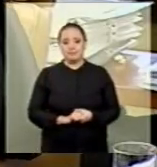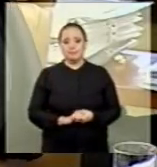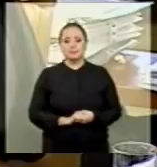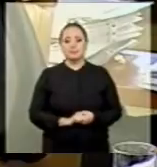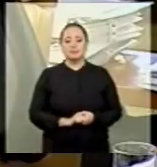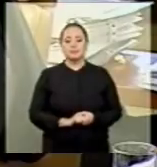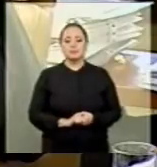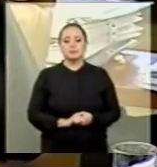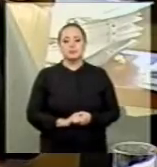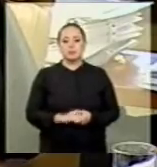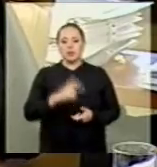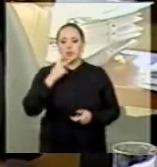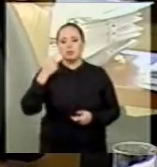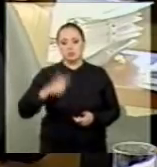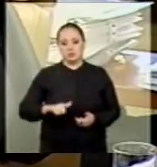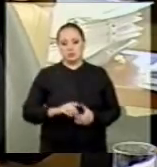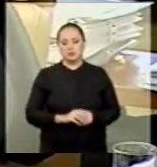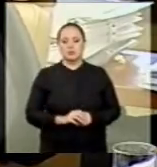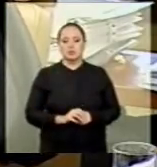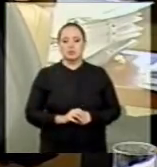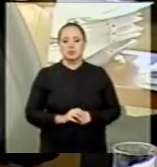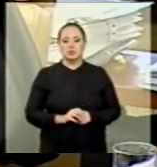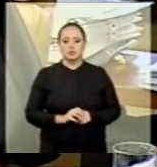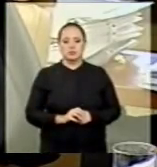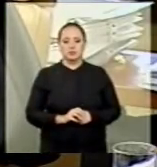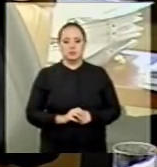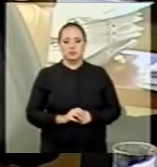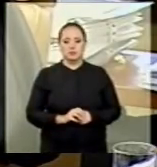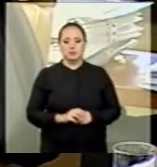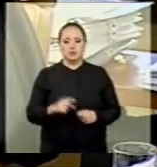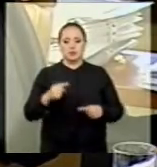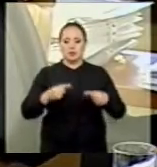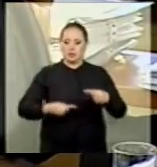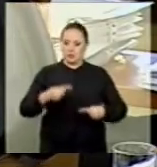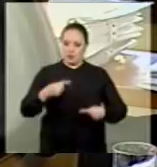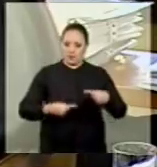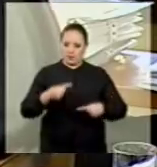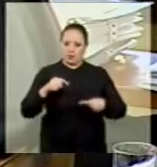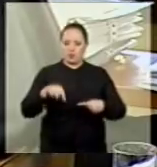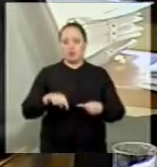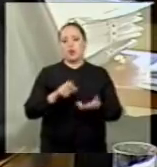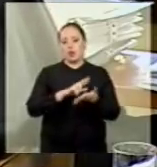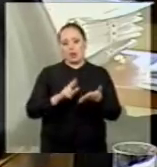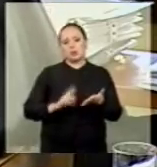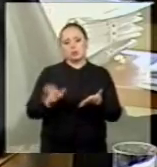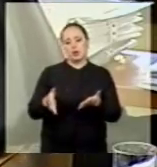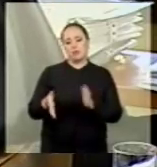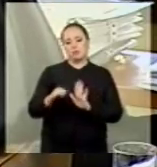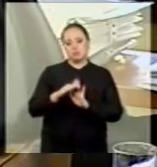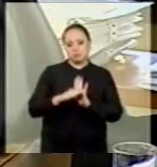E volto a dizer, esta discussão, e louvo o eminente relator que a colocou em pauta, em mesa,